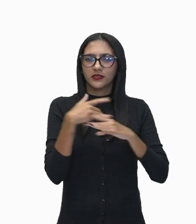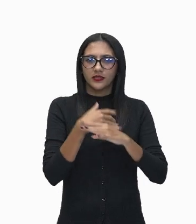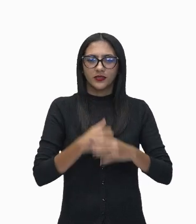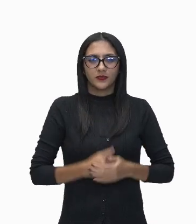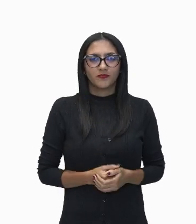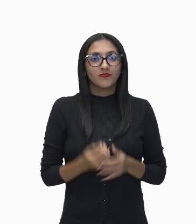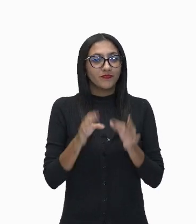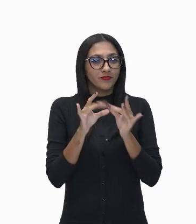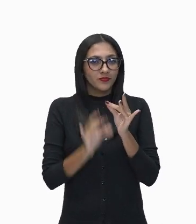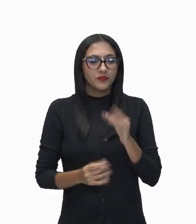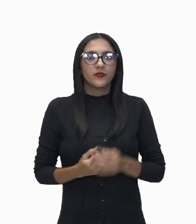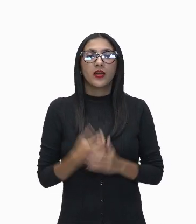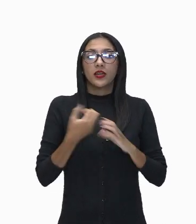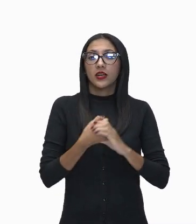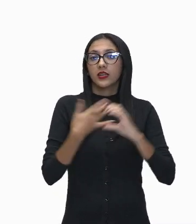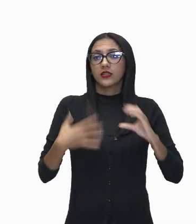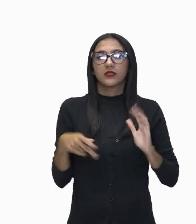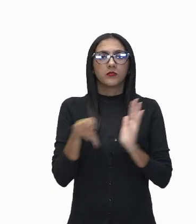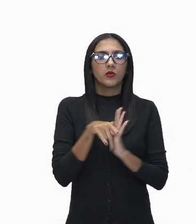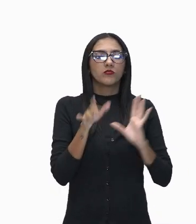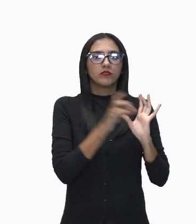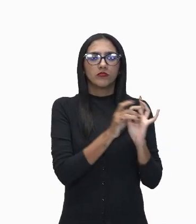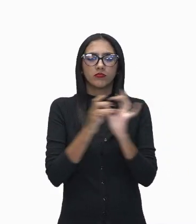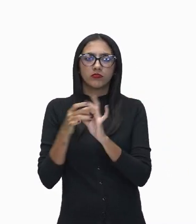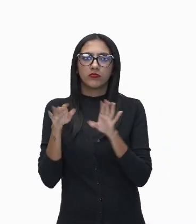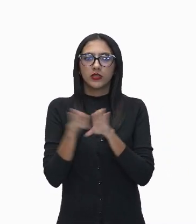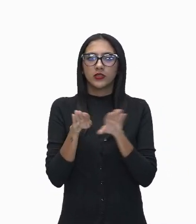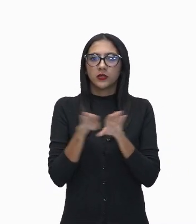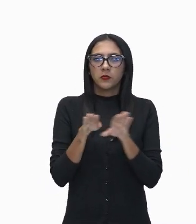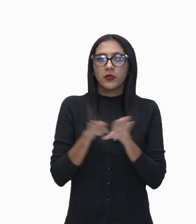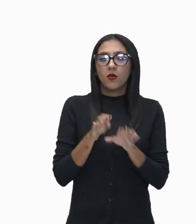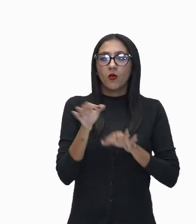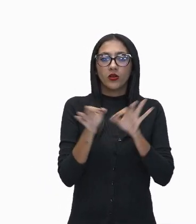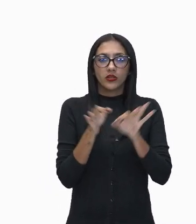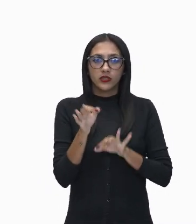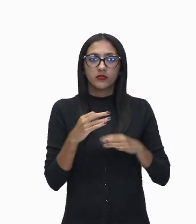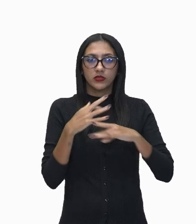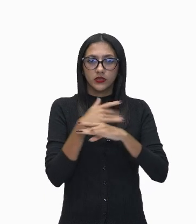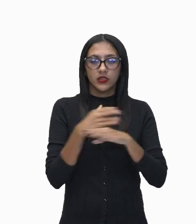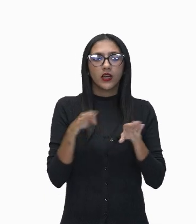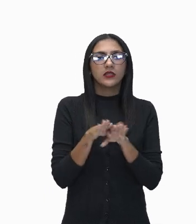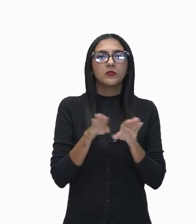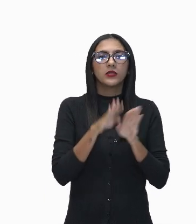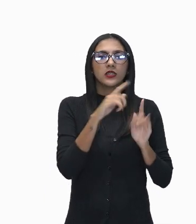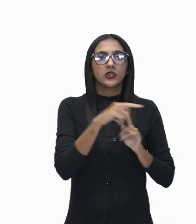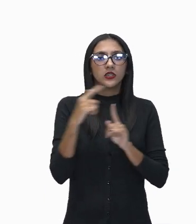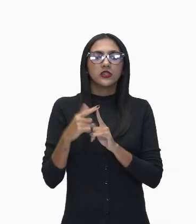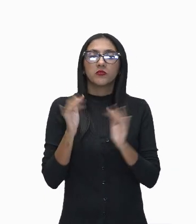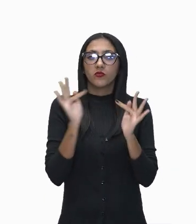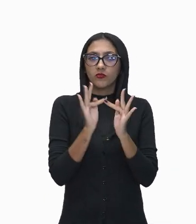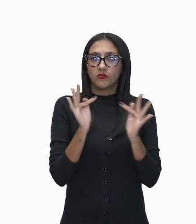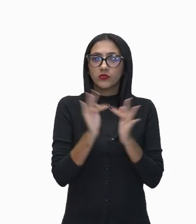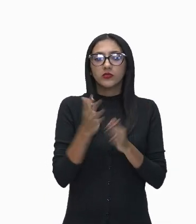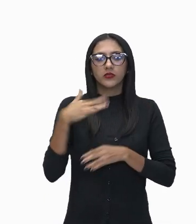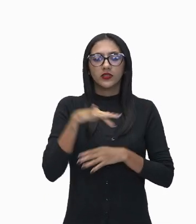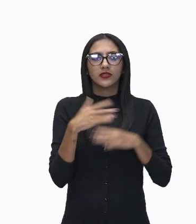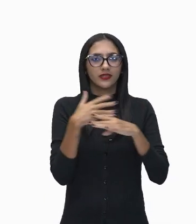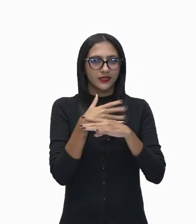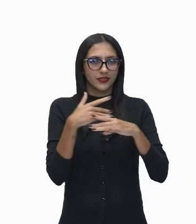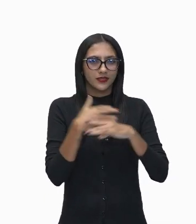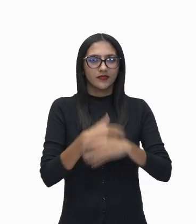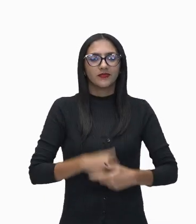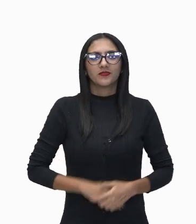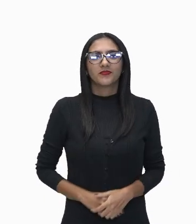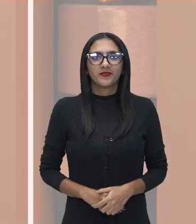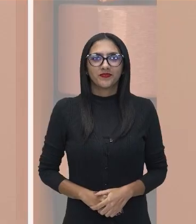detalhamento, característica das redes e hierarquias urbanas e formas e funções das